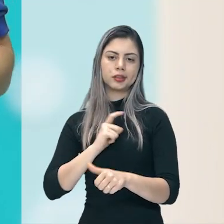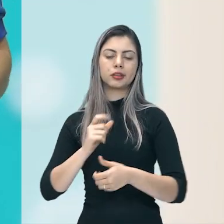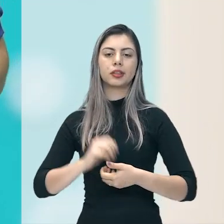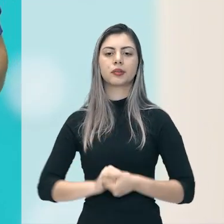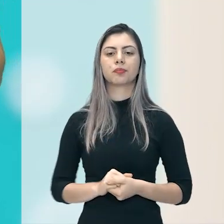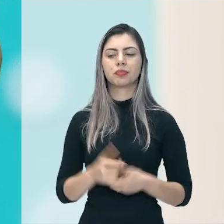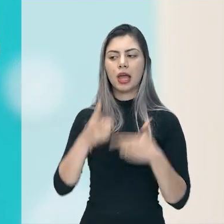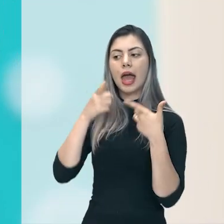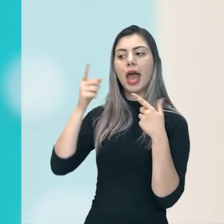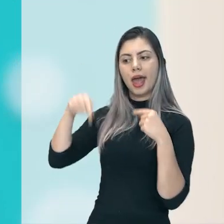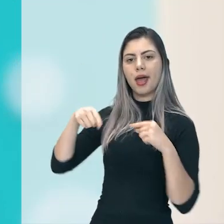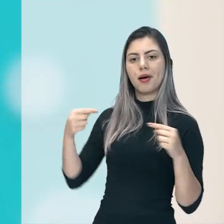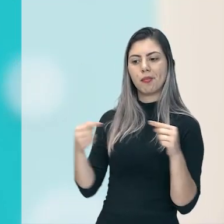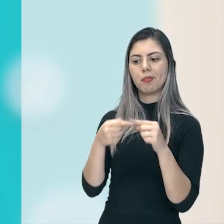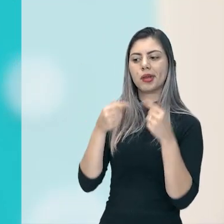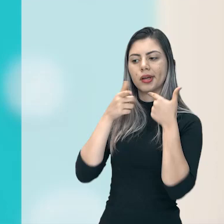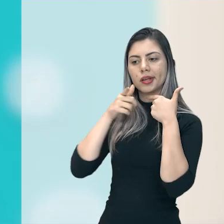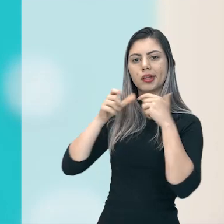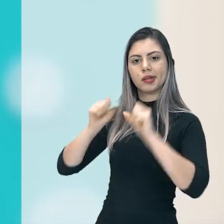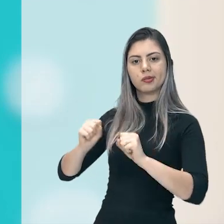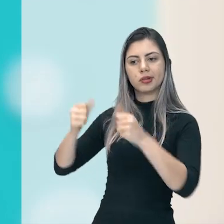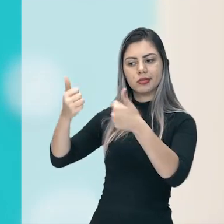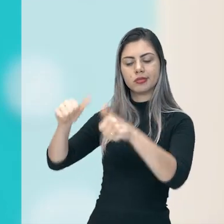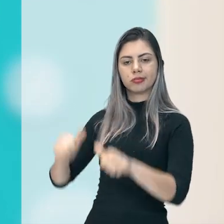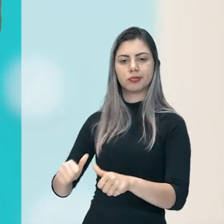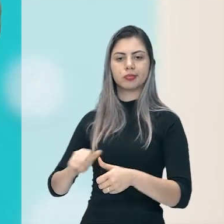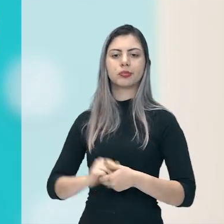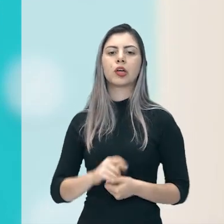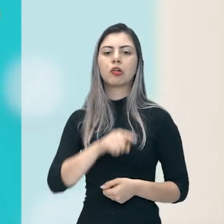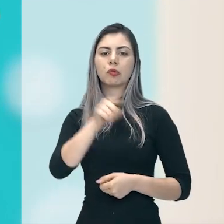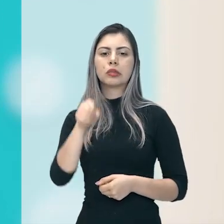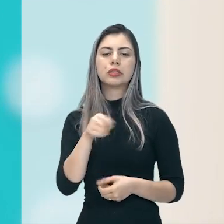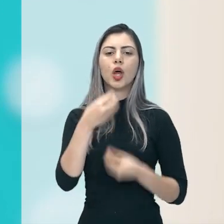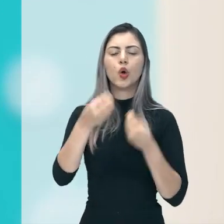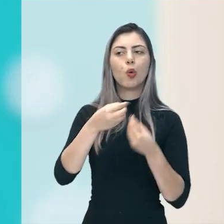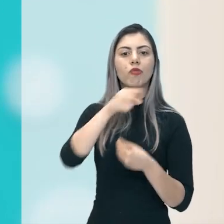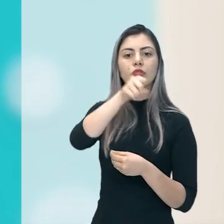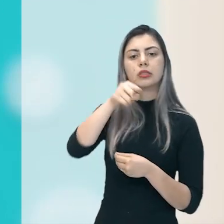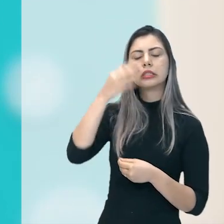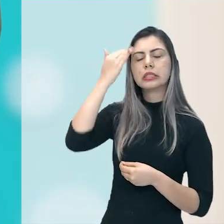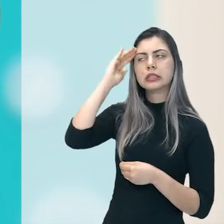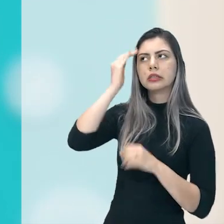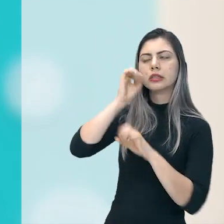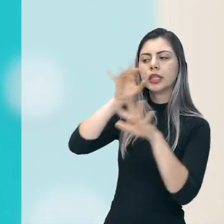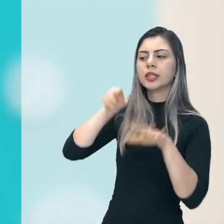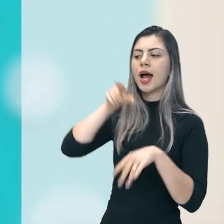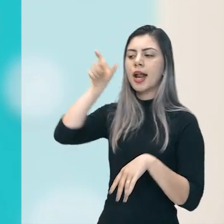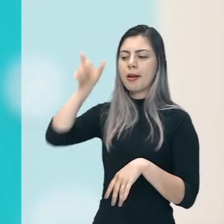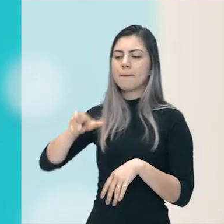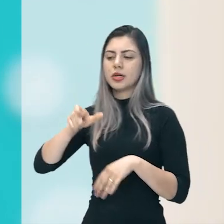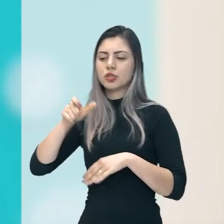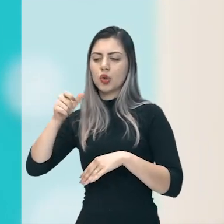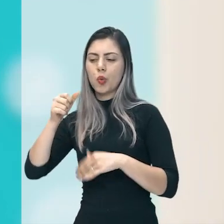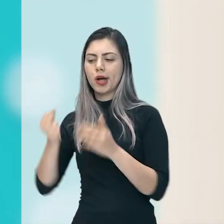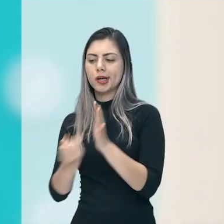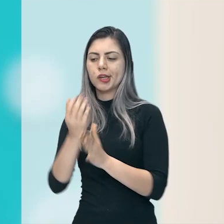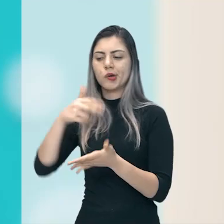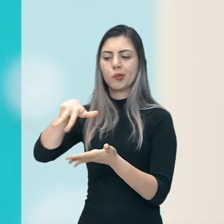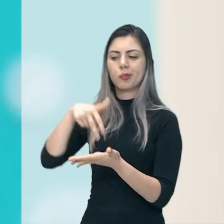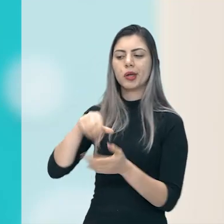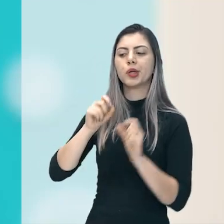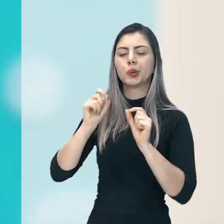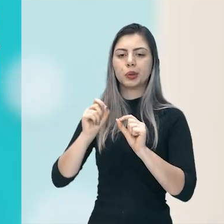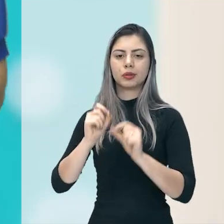análise linguística. O que é essa análise linguística? É como você interpreta, como o artista quis, o momento e o período,